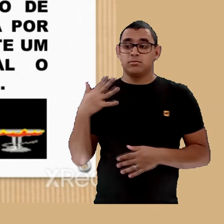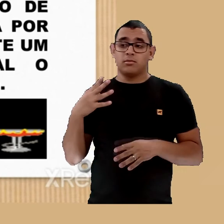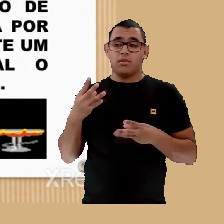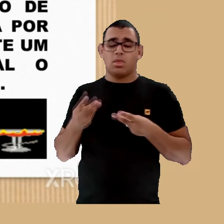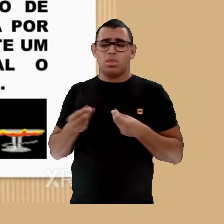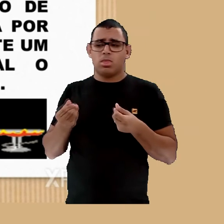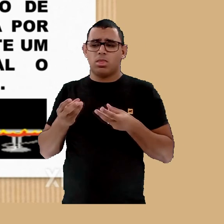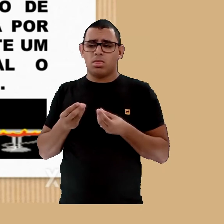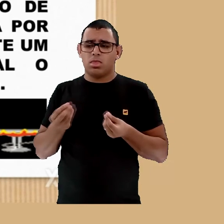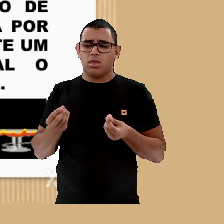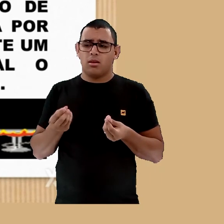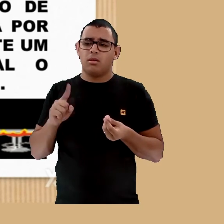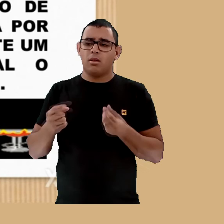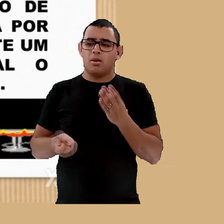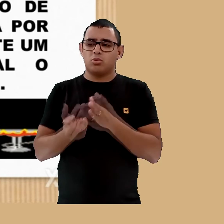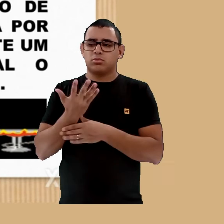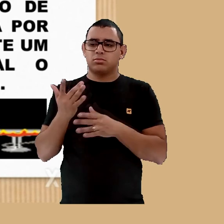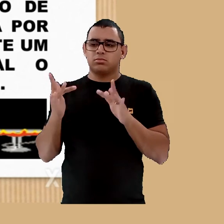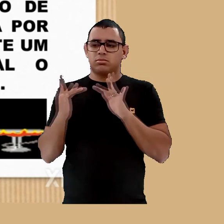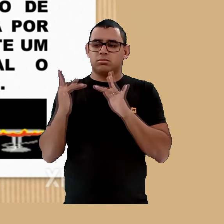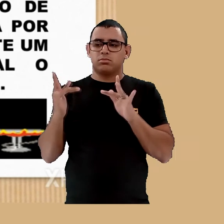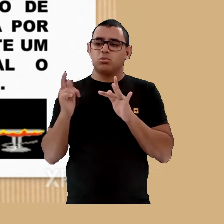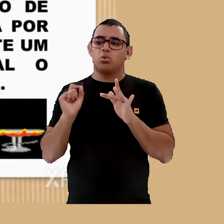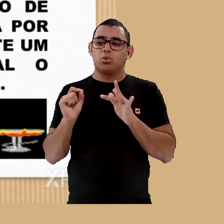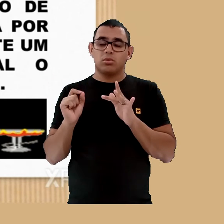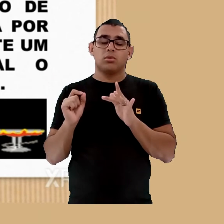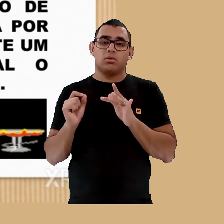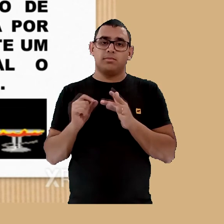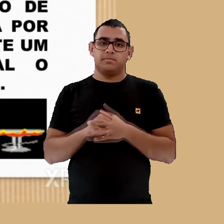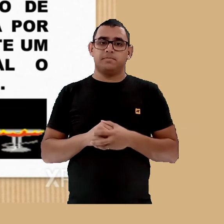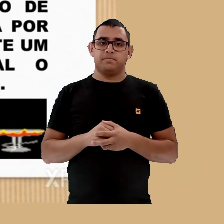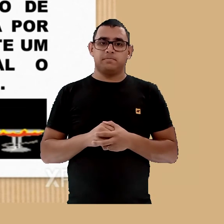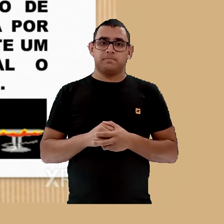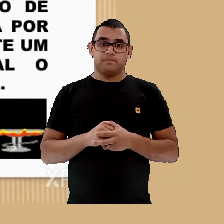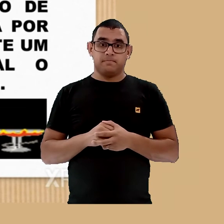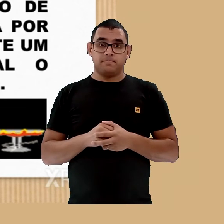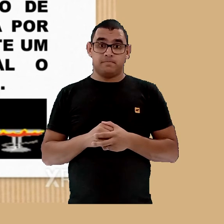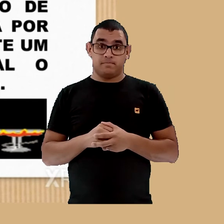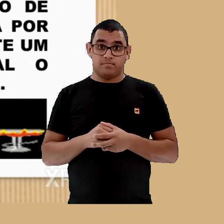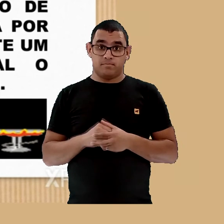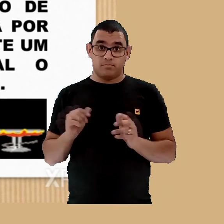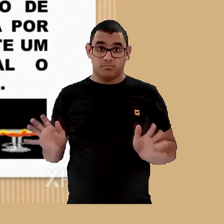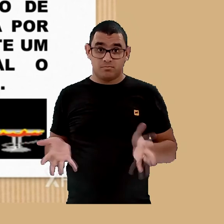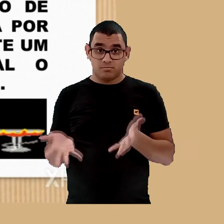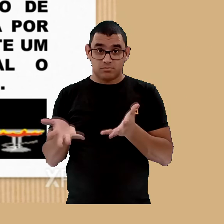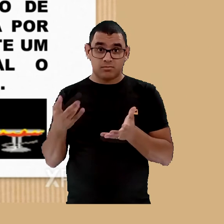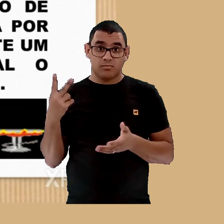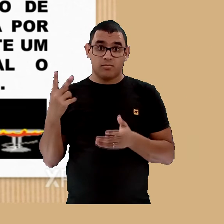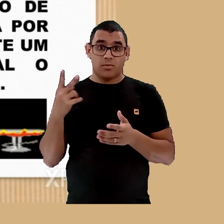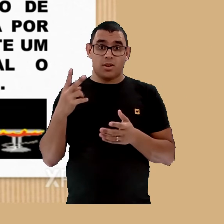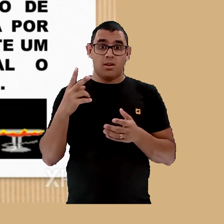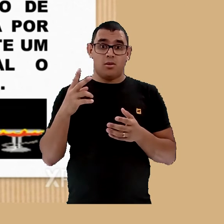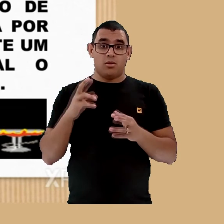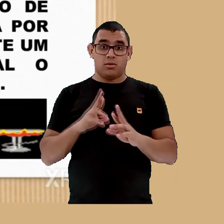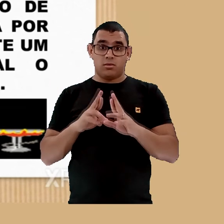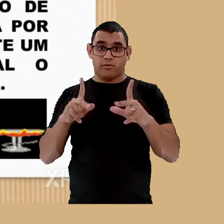sensível, ele vai estar associado à questão de vai provocar uma variação de temperatura,